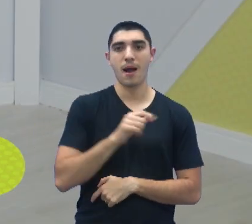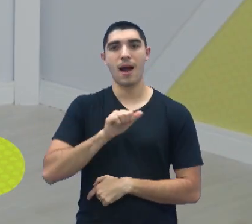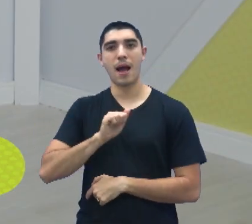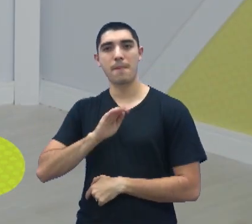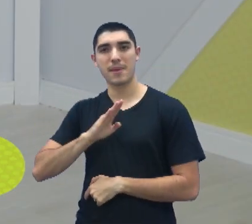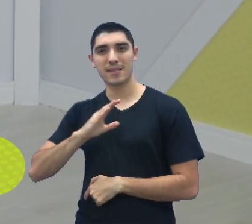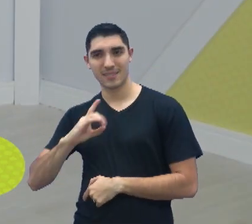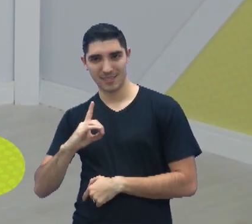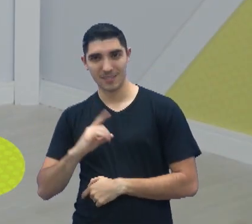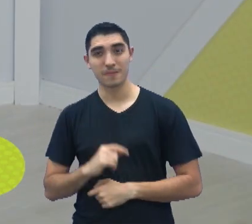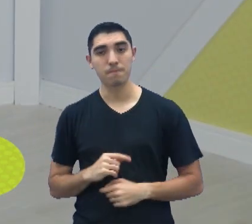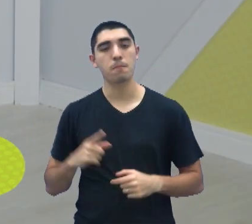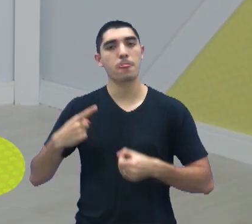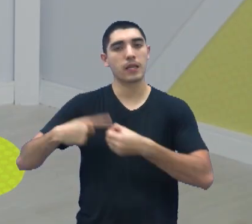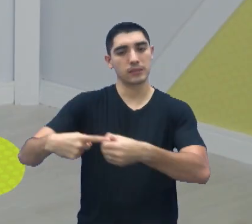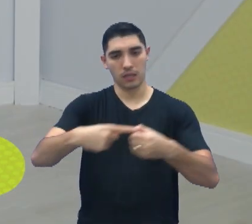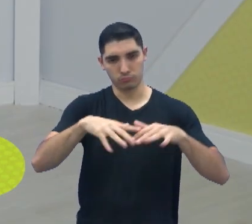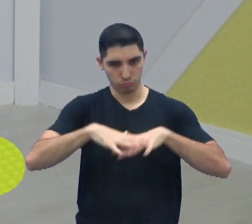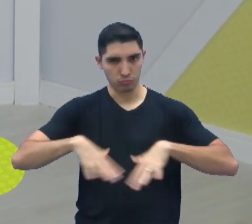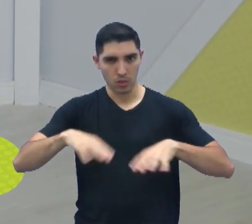competição contou com pontos